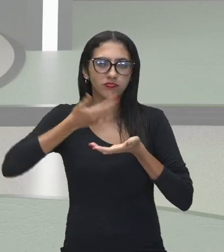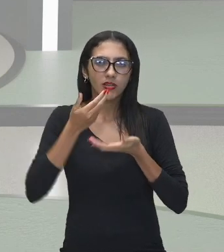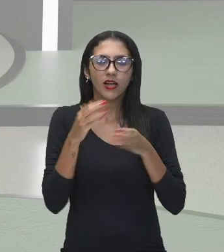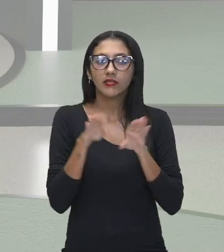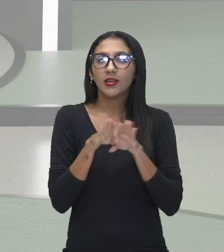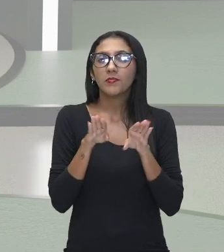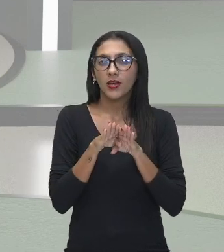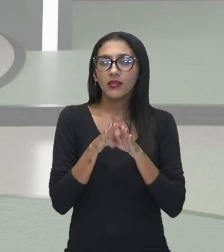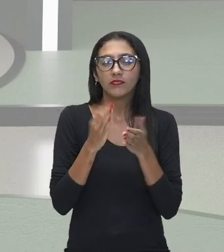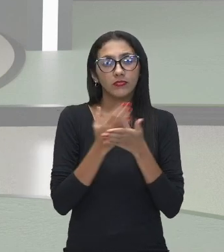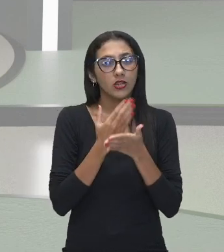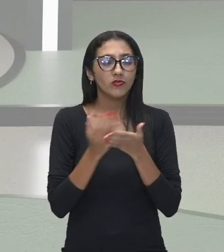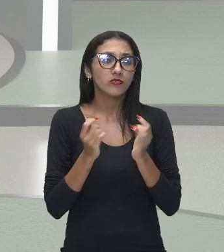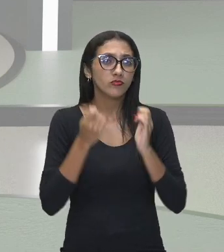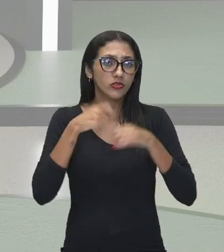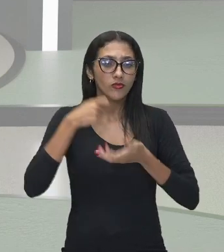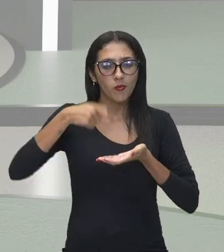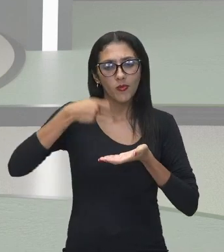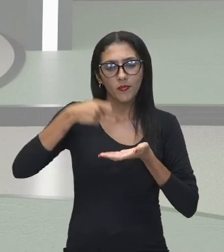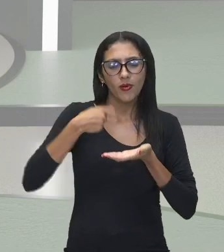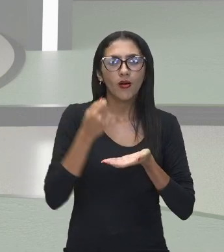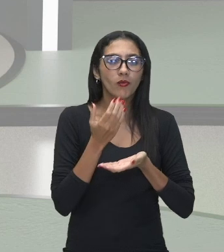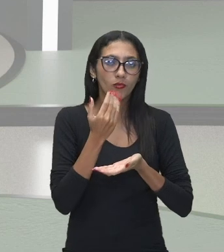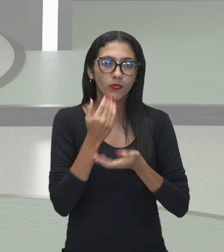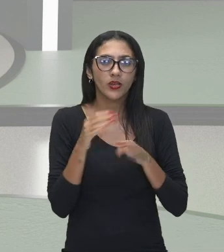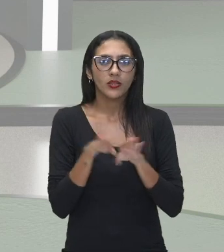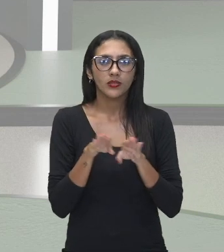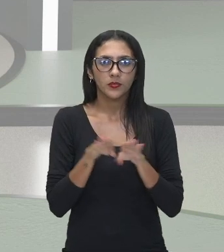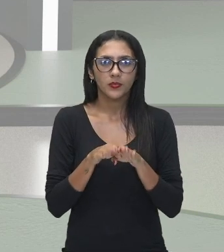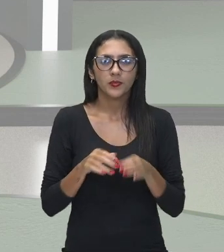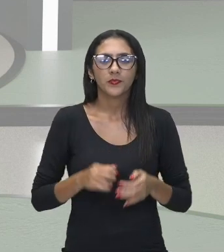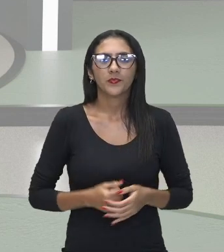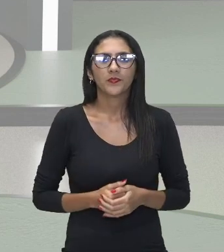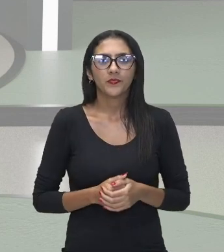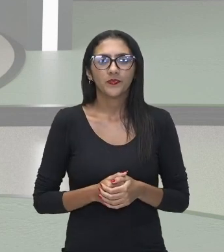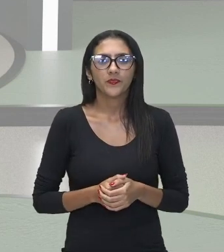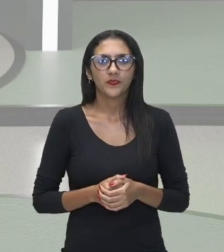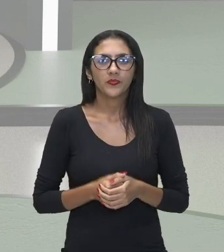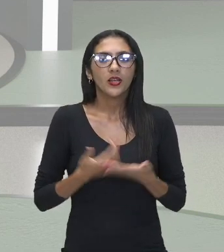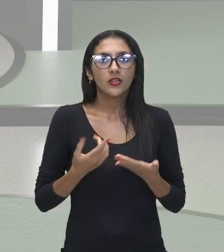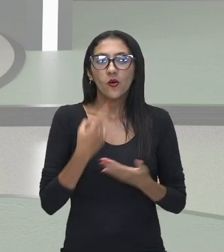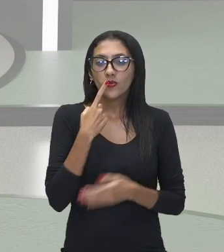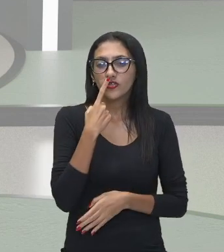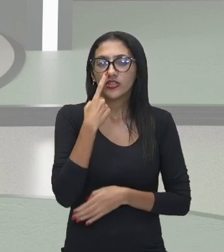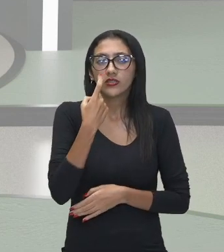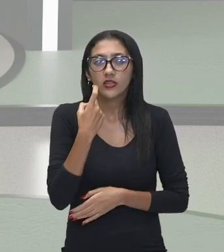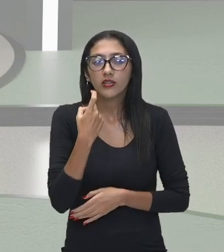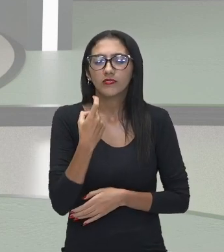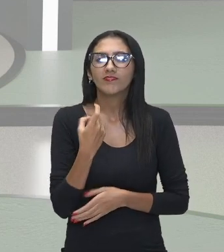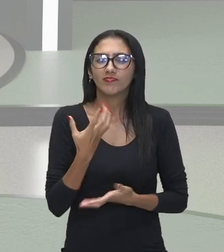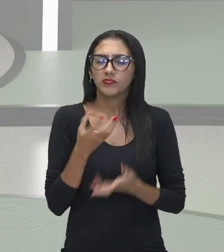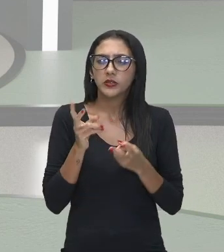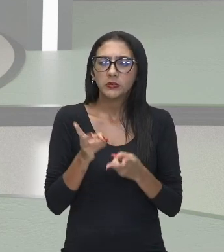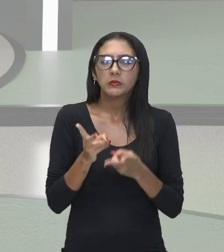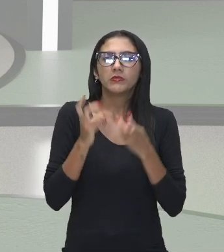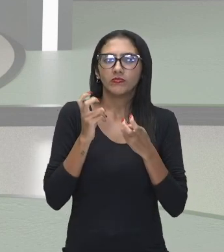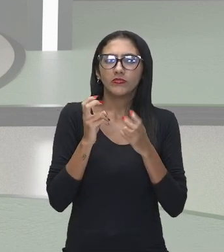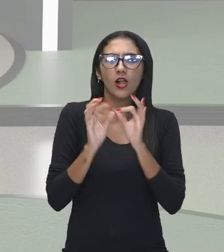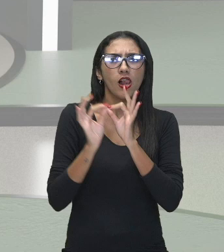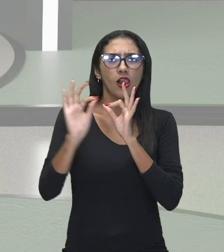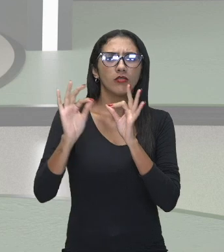tem gente que coloca ali canela, então a canela em pó. Então o cheiro a gente consegue sentir de longe, que